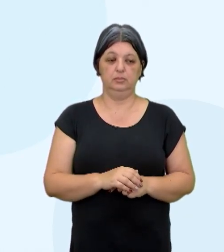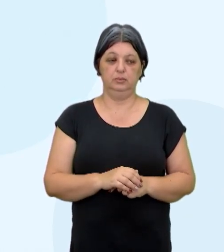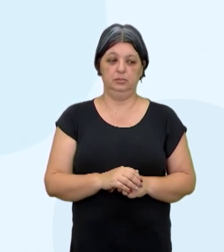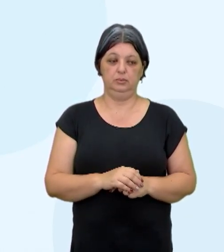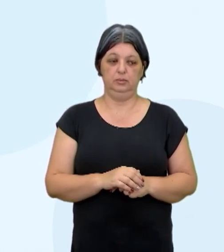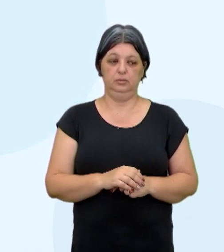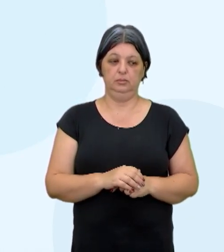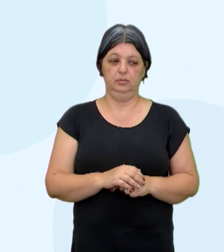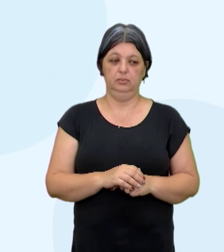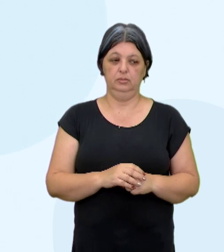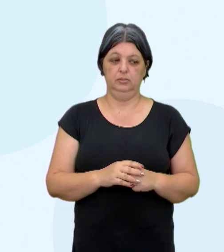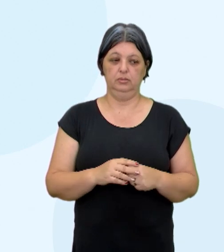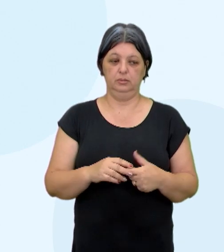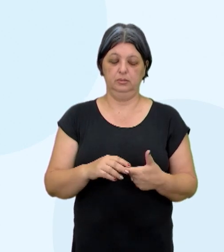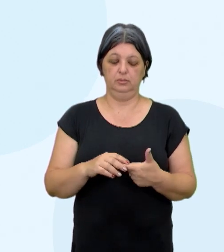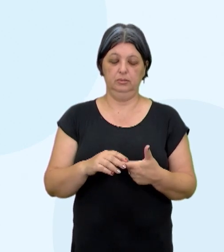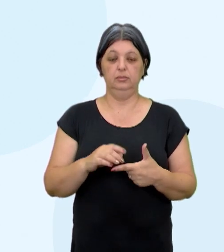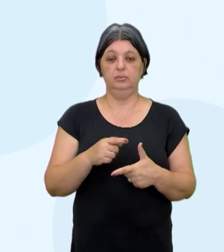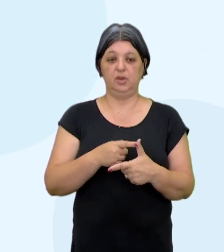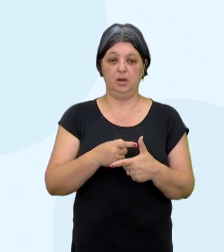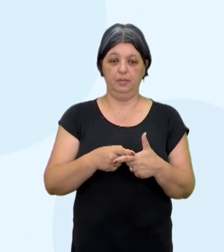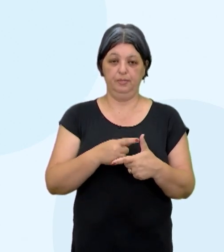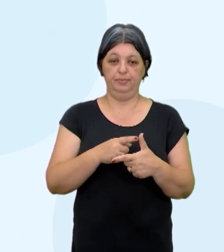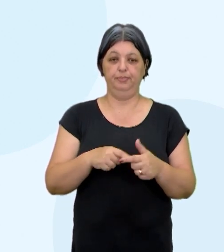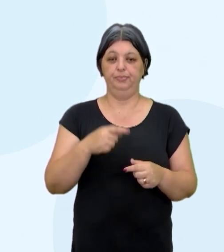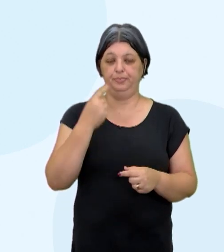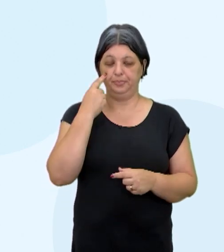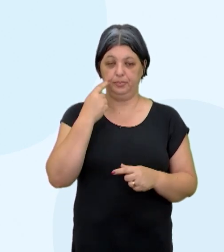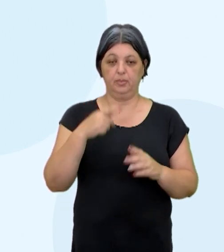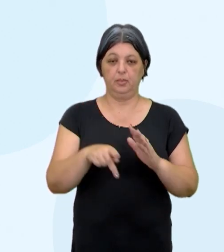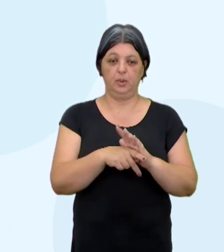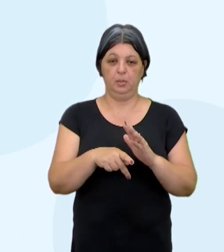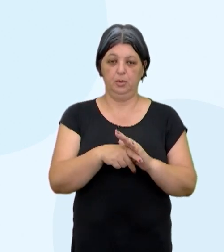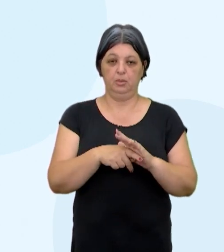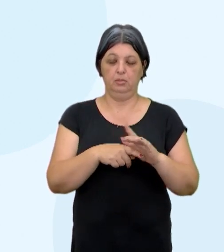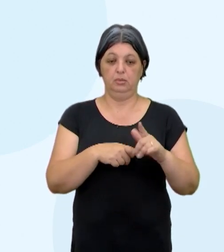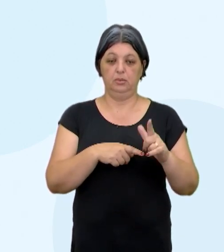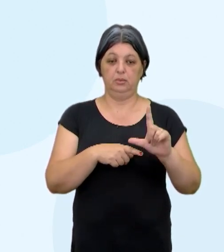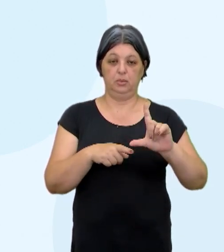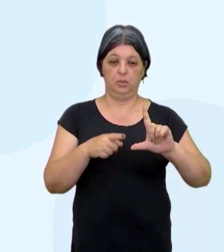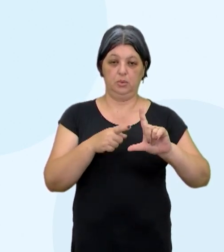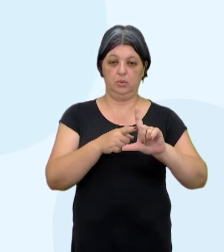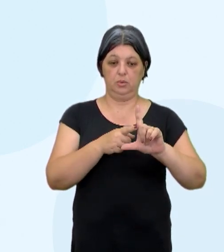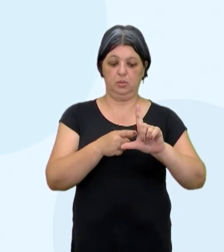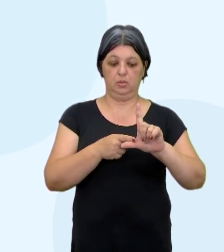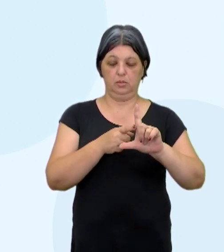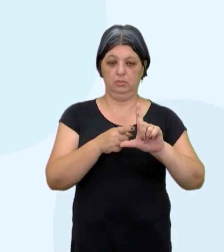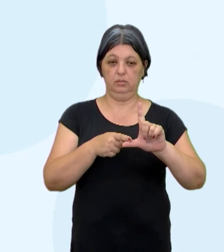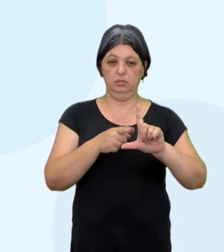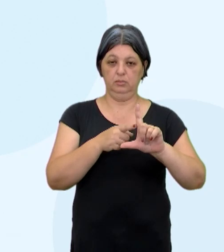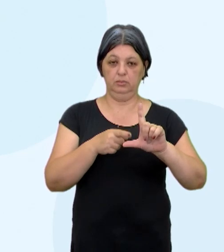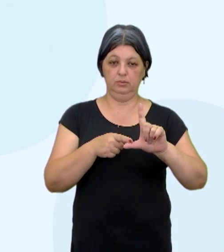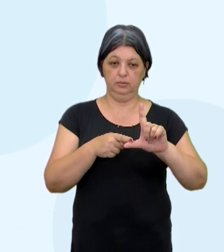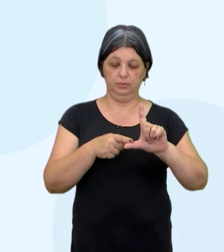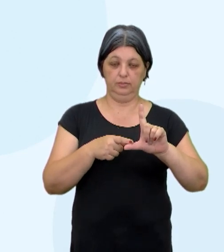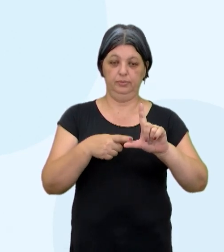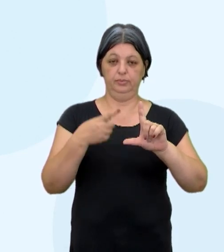tem esses lados aqui formando ele, tudo bem? Tem um quadrado que tem 90, este octógono, que é o ângulo interno,